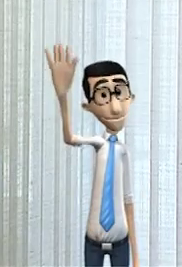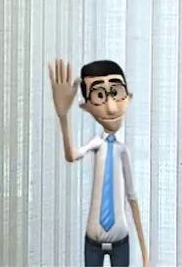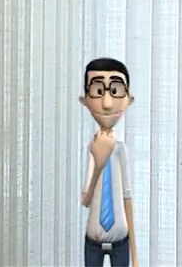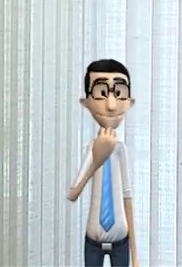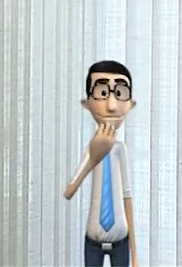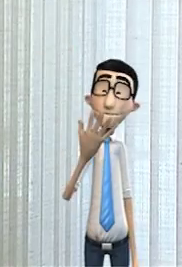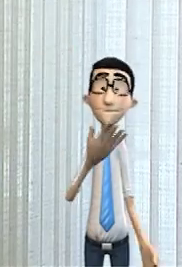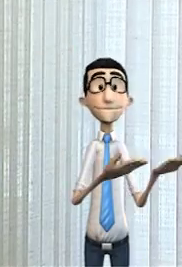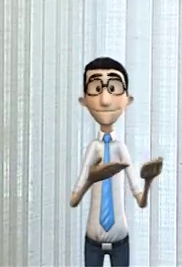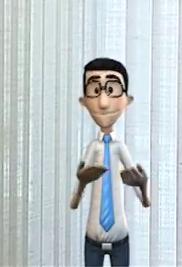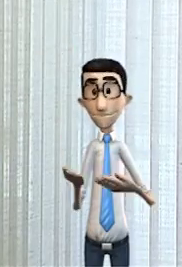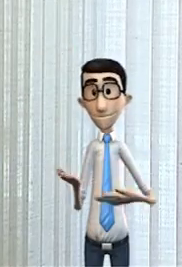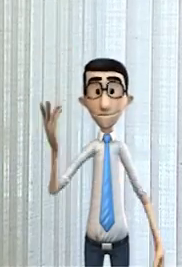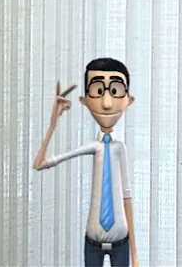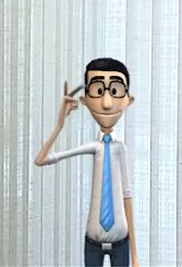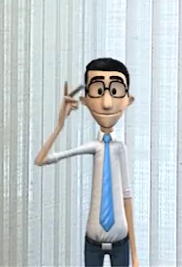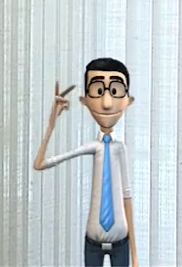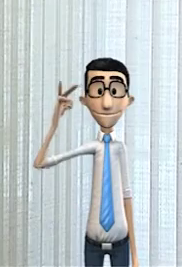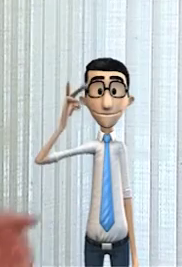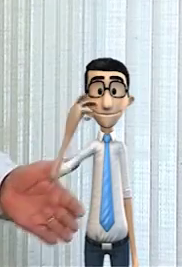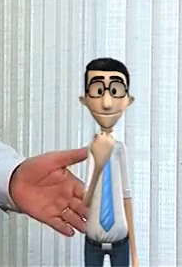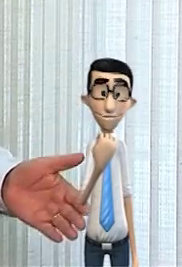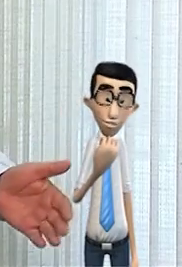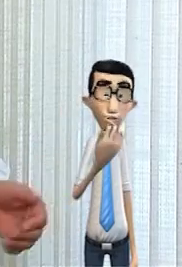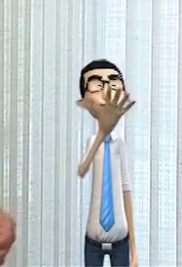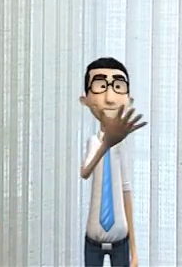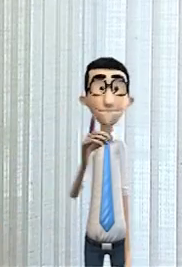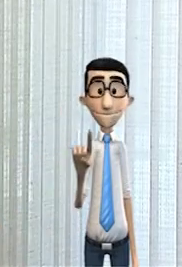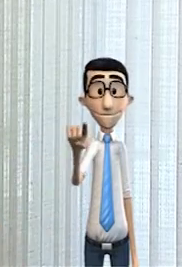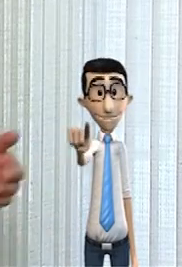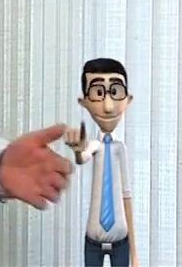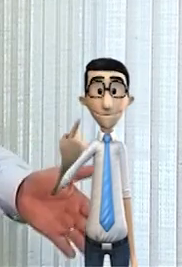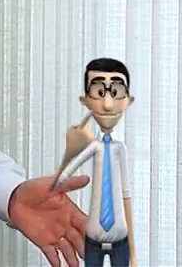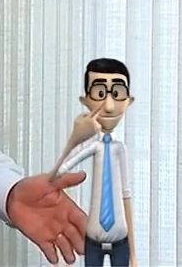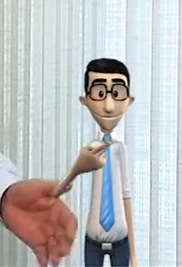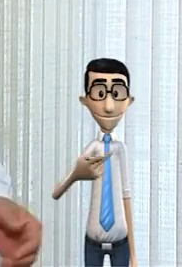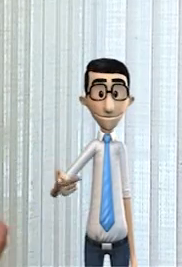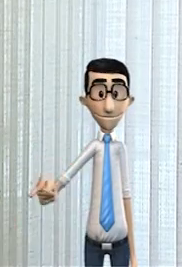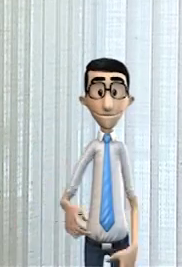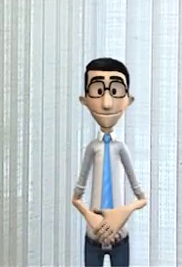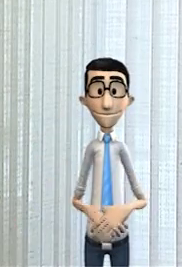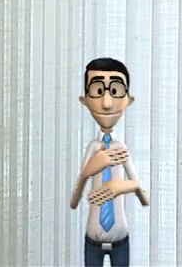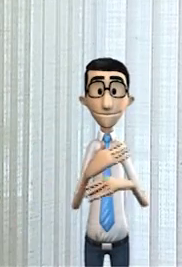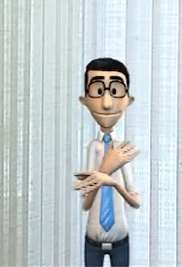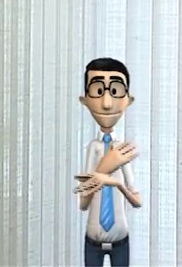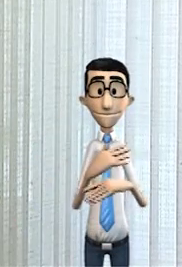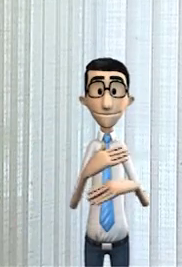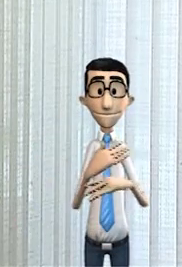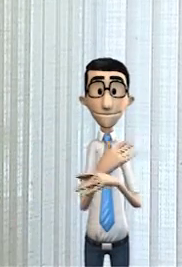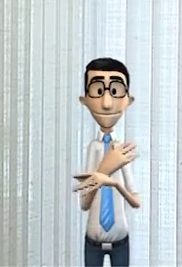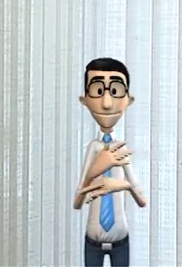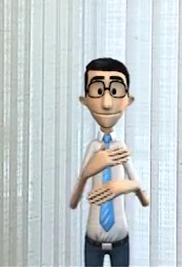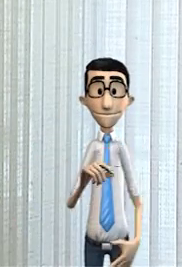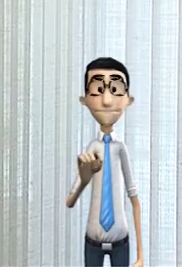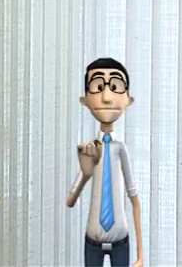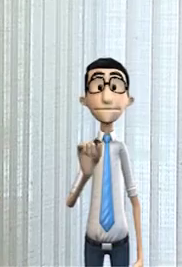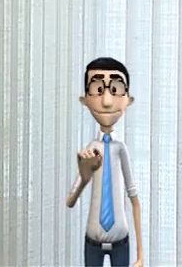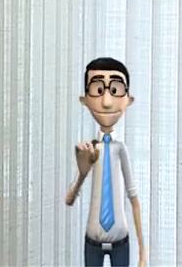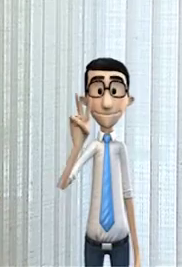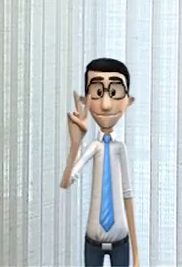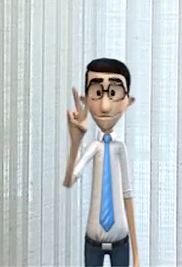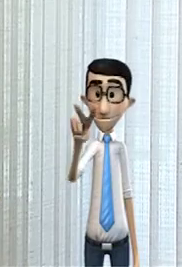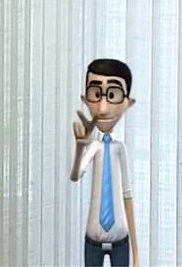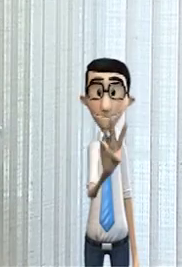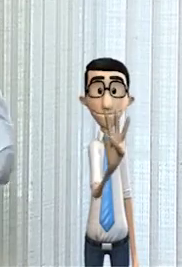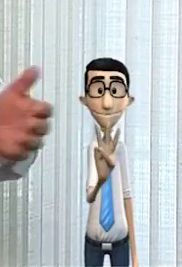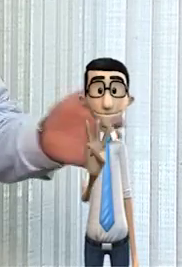Olá, bem-vindo à cidade que é tudo de bom. Nós do São Paulo Convention and Visitors Bureau desejamos que a sua estada aqui em nossa cidade seja tudo